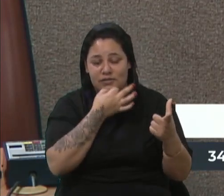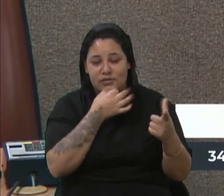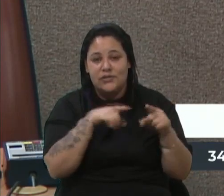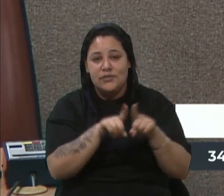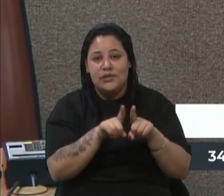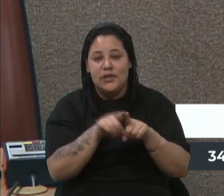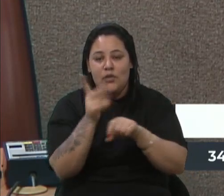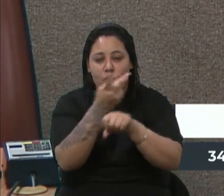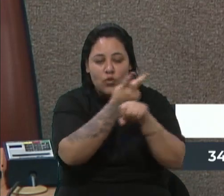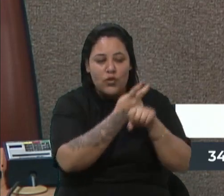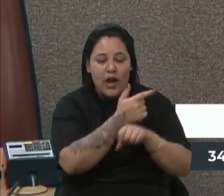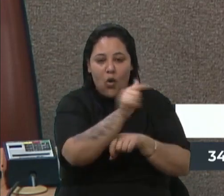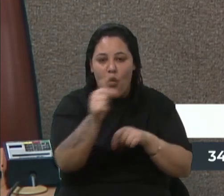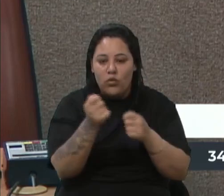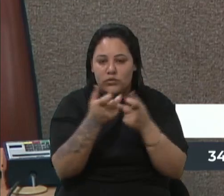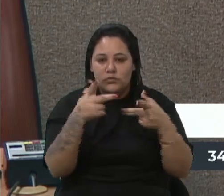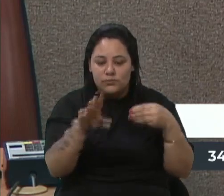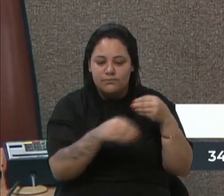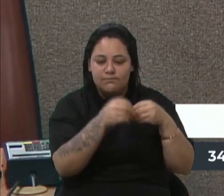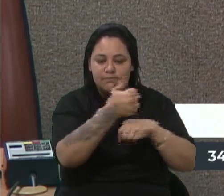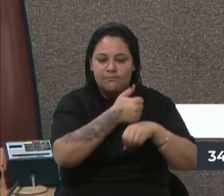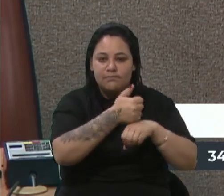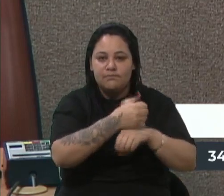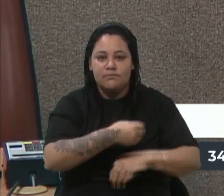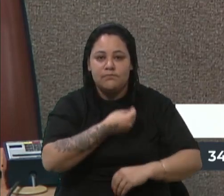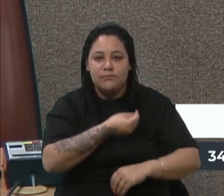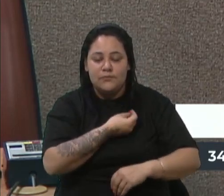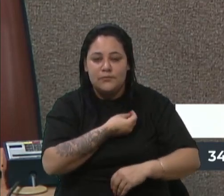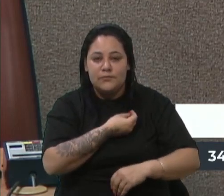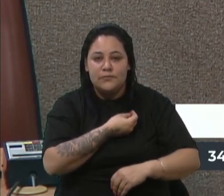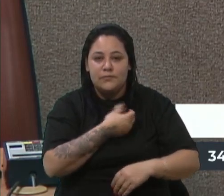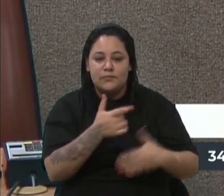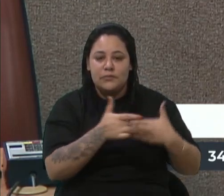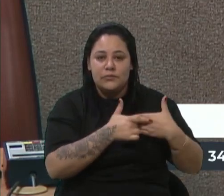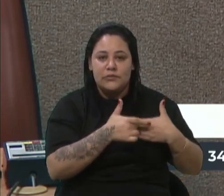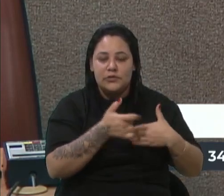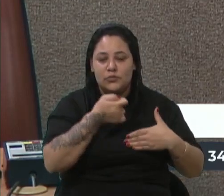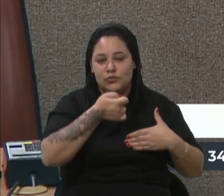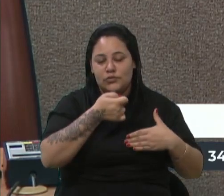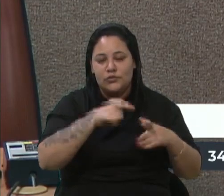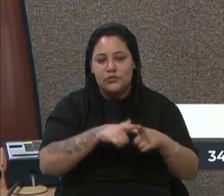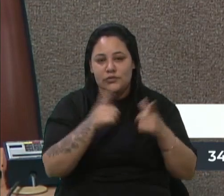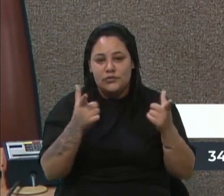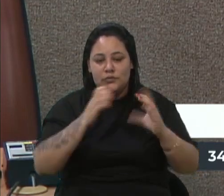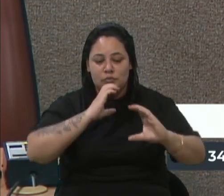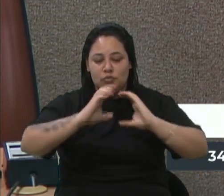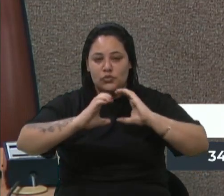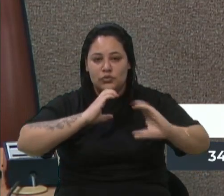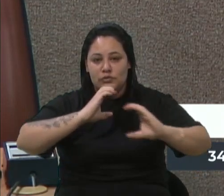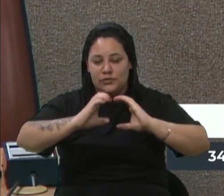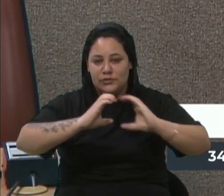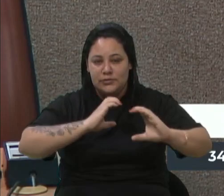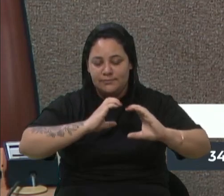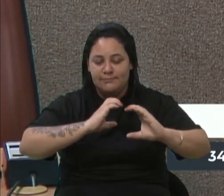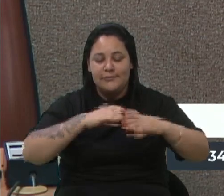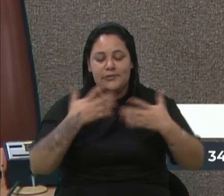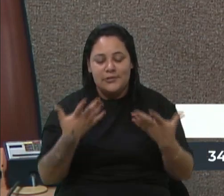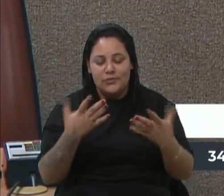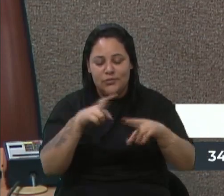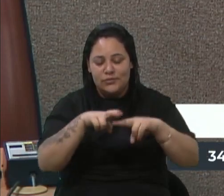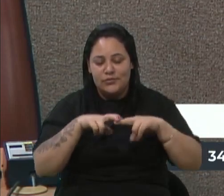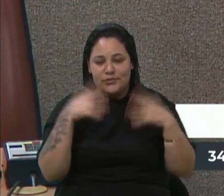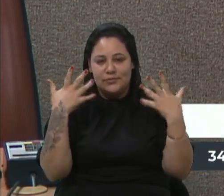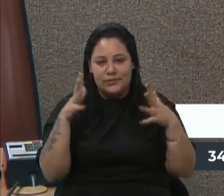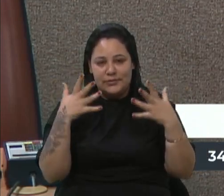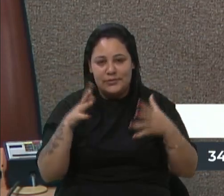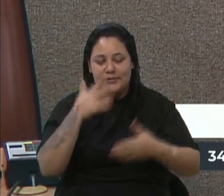buscar outros rumos para sua vida profissional como jornalista e como comunicador e como homem da comunicação então voto de congratulações a ele